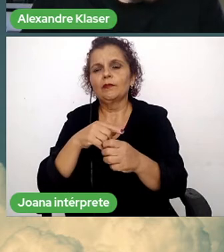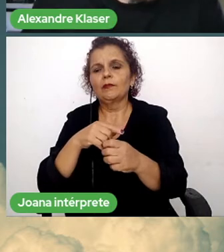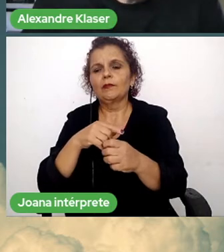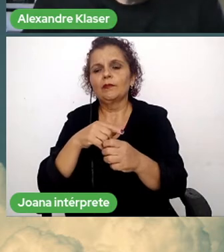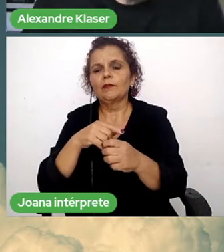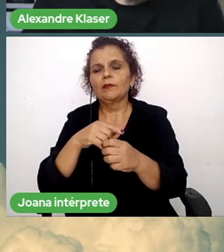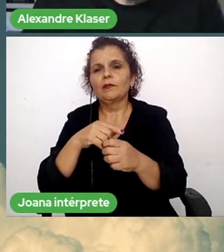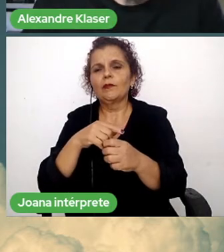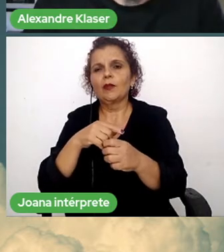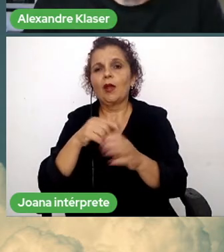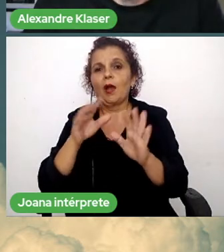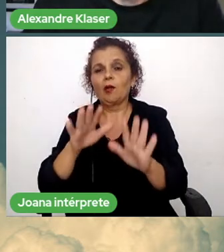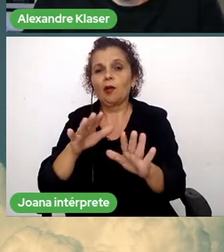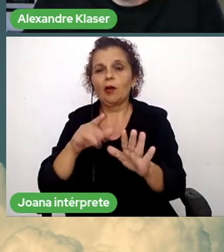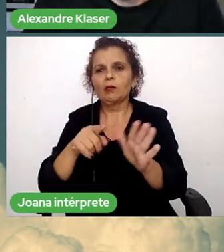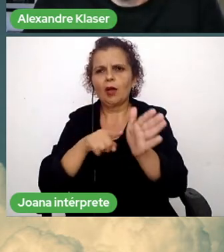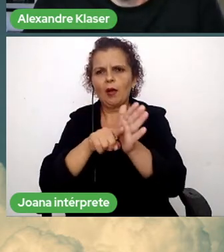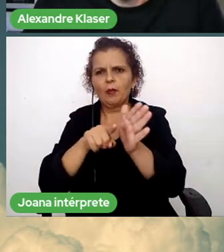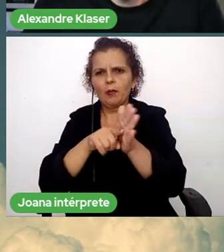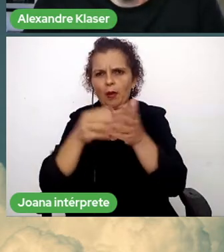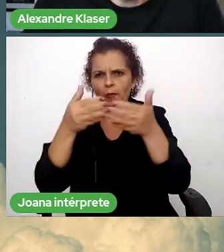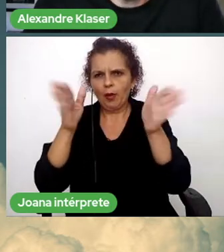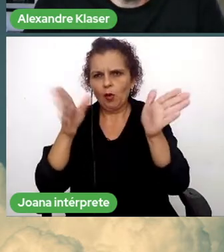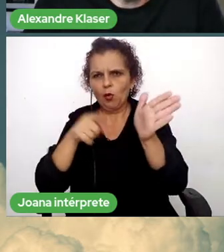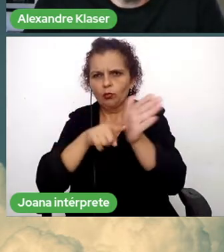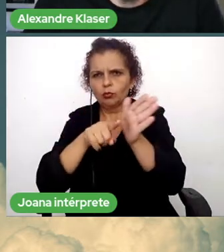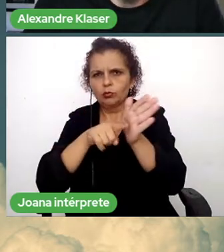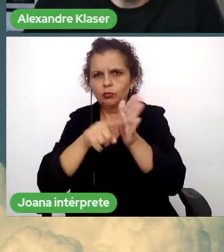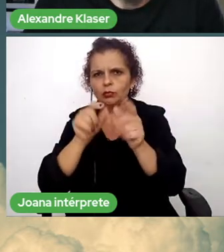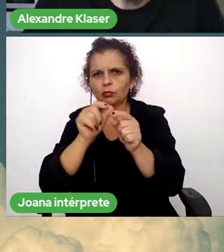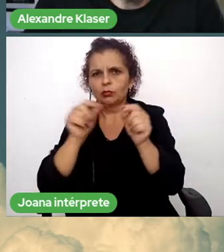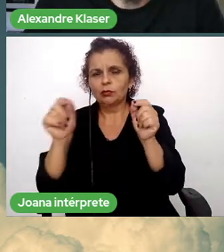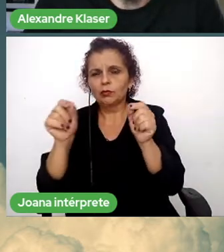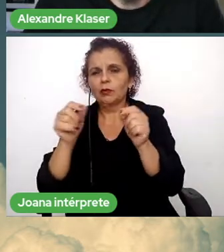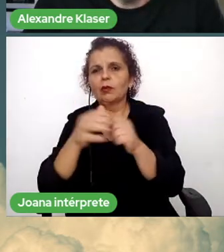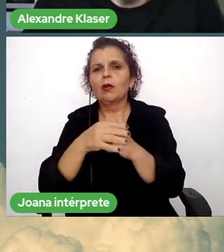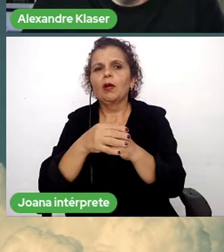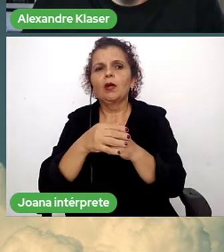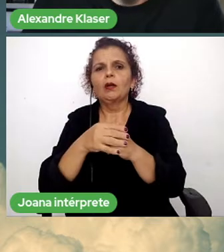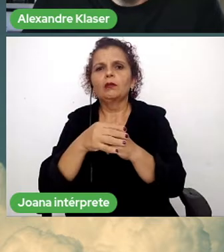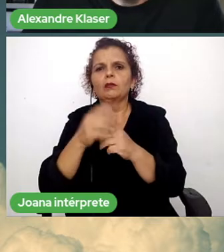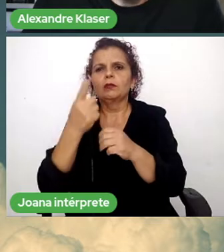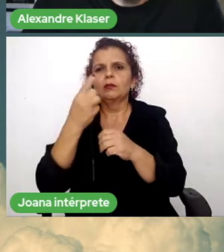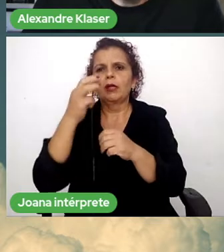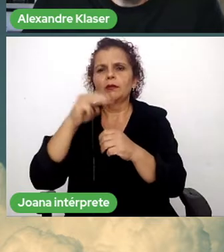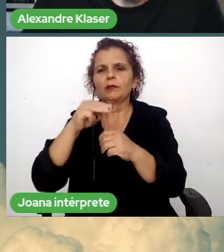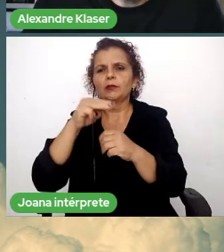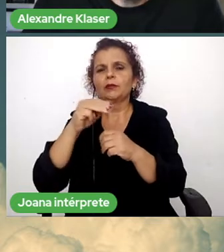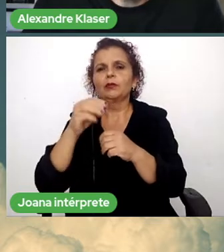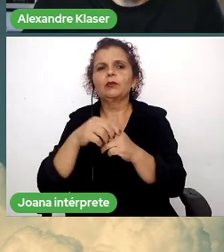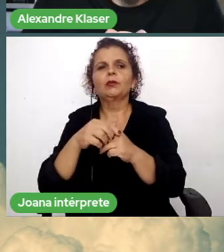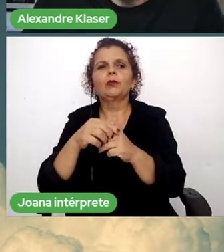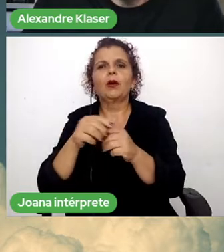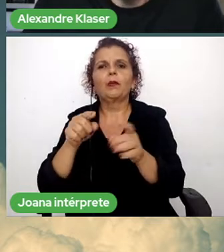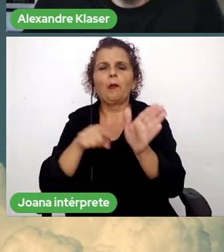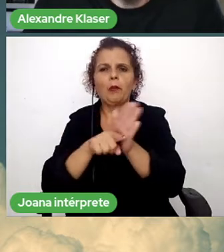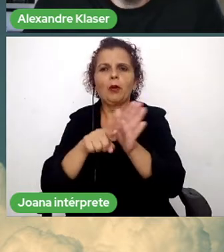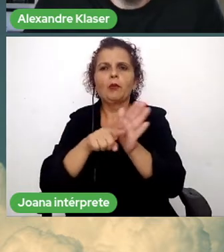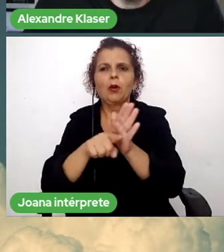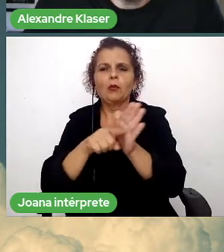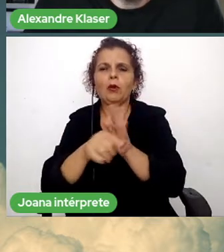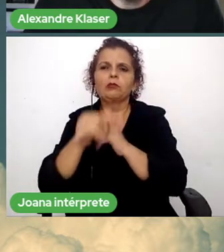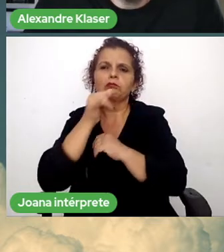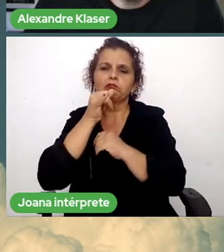Eu queria já abrir para perguntas, que a gente tem agora um pouquinho mais de, ou menos de 10 minutos. Se alguém tiver perguntas, senão eu posso já dar alguns